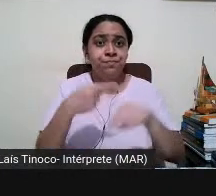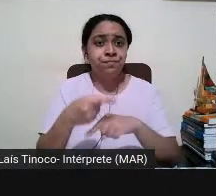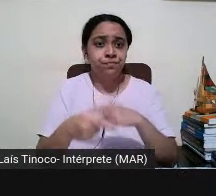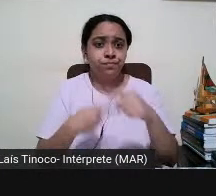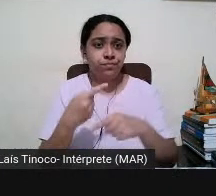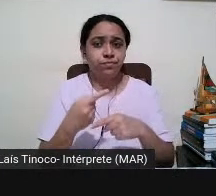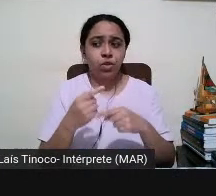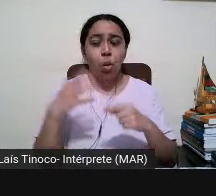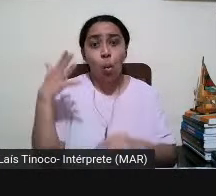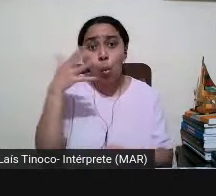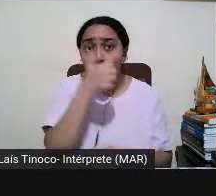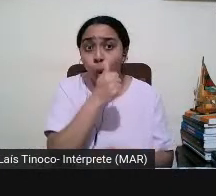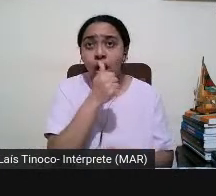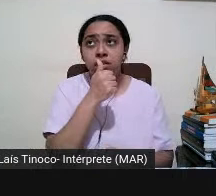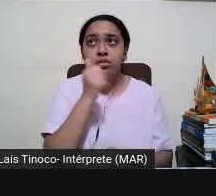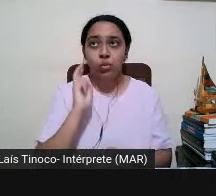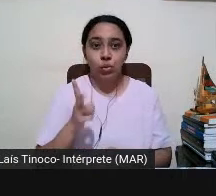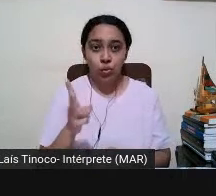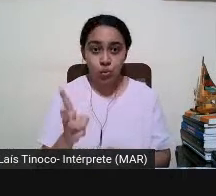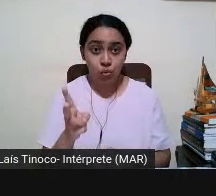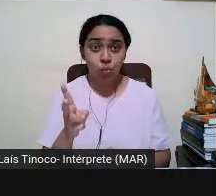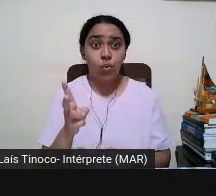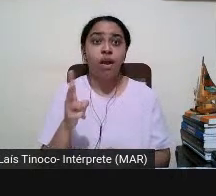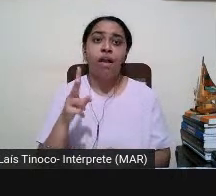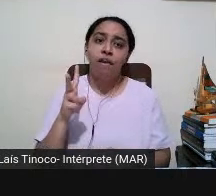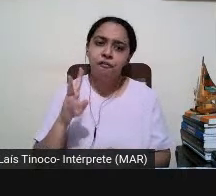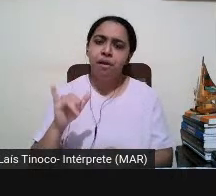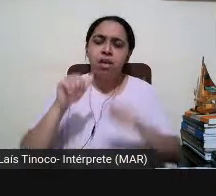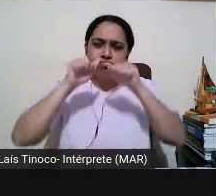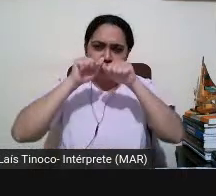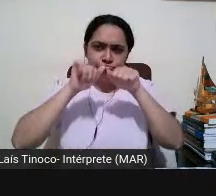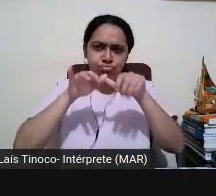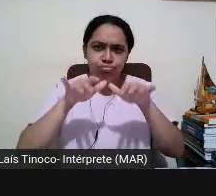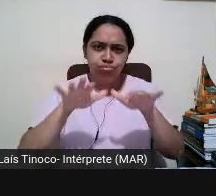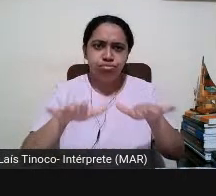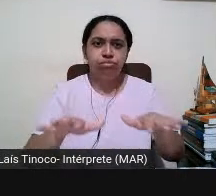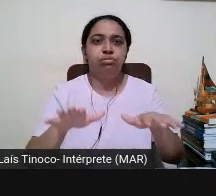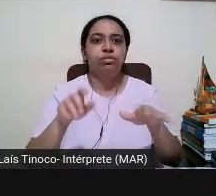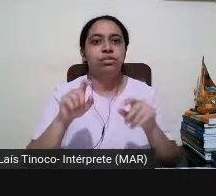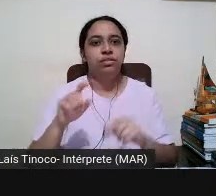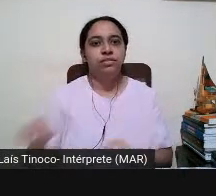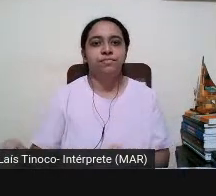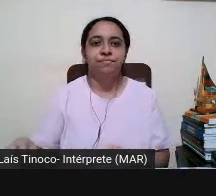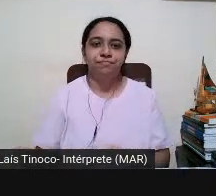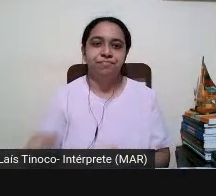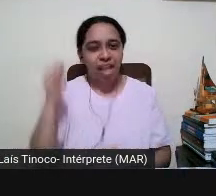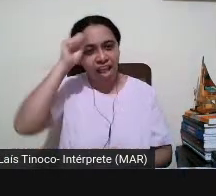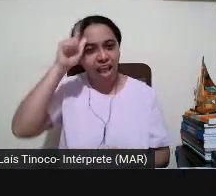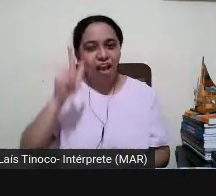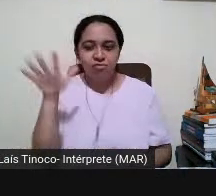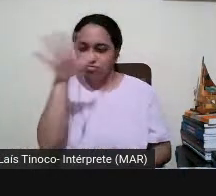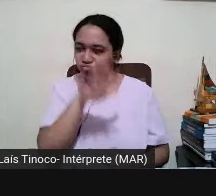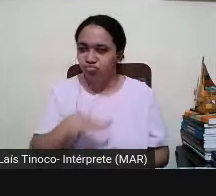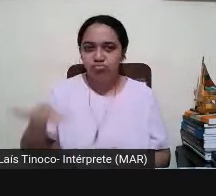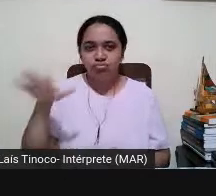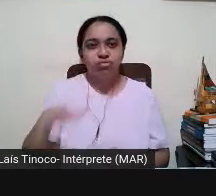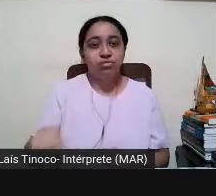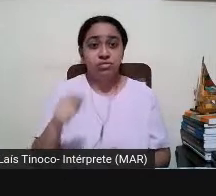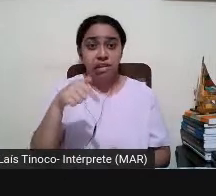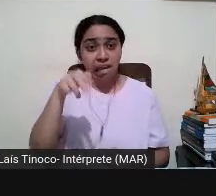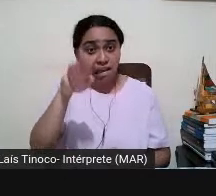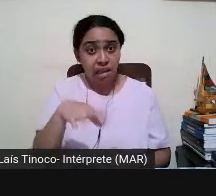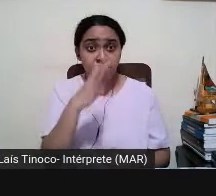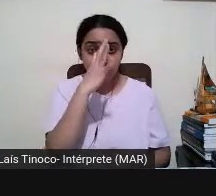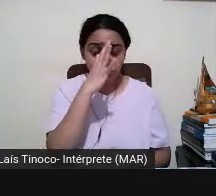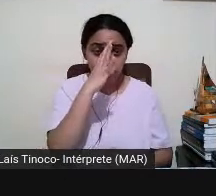quase uma extensão ele chega e ele vai the fund isso daí é África dentro tá bom quer assistir o filme